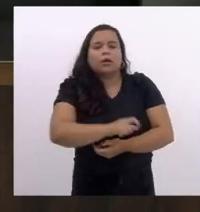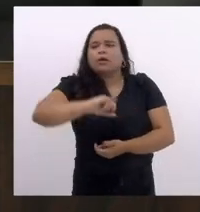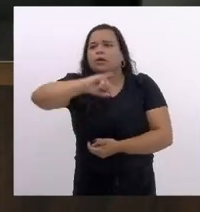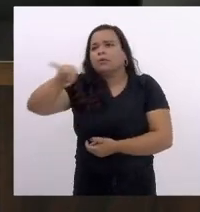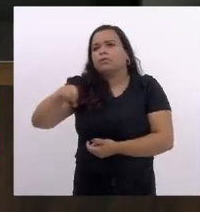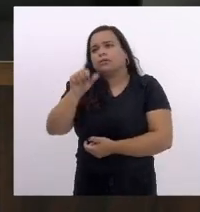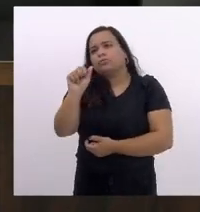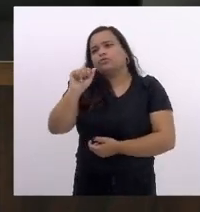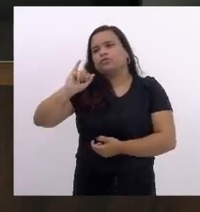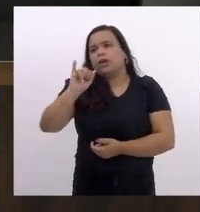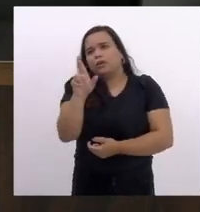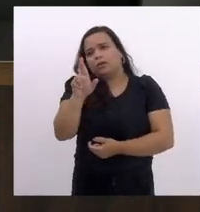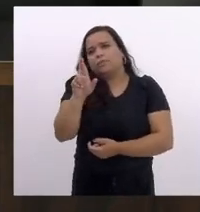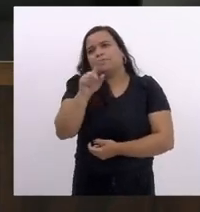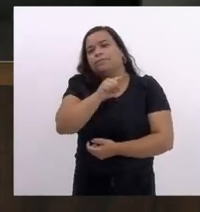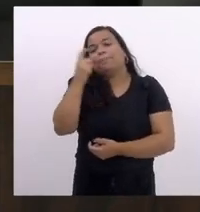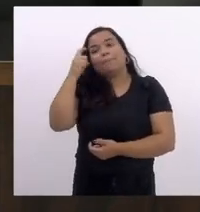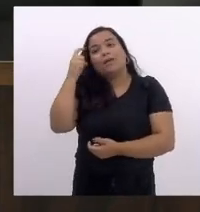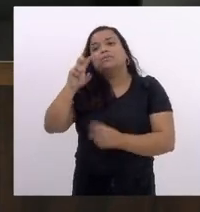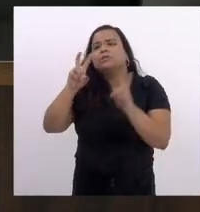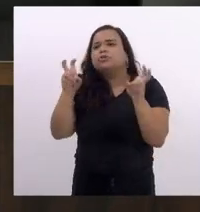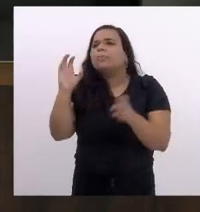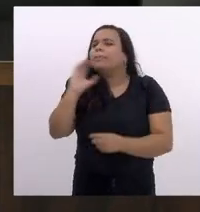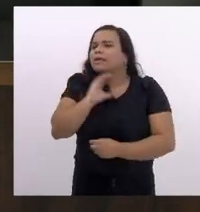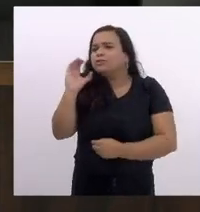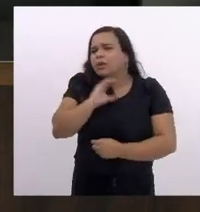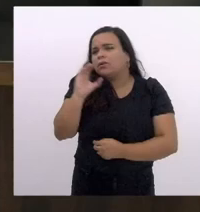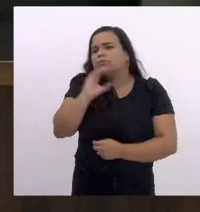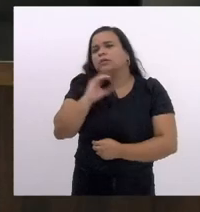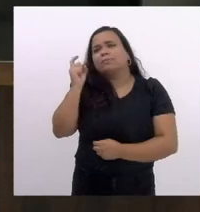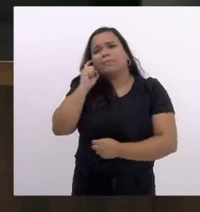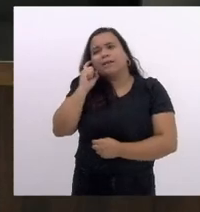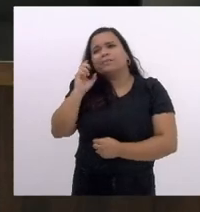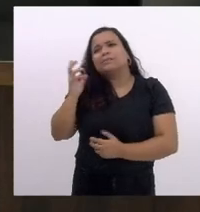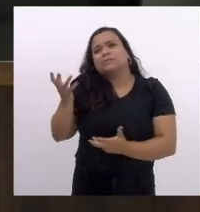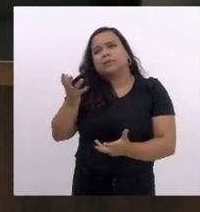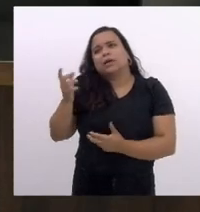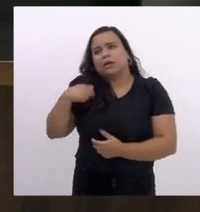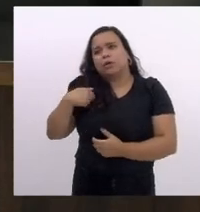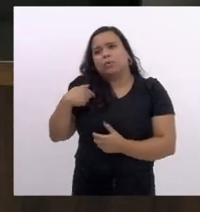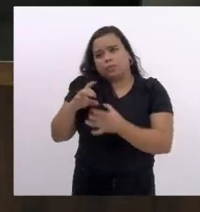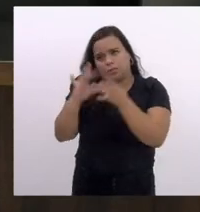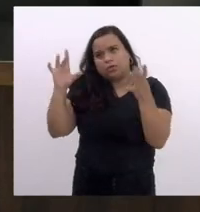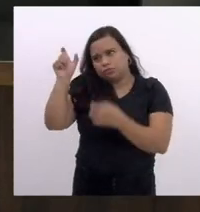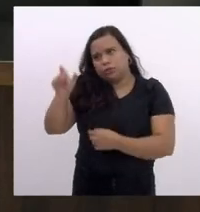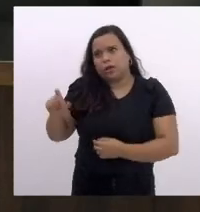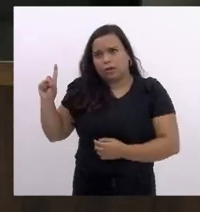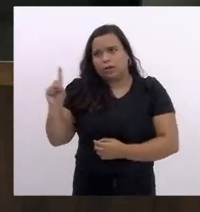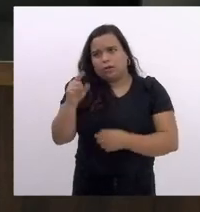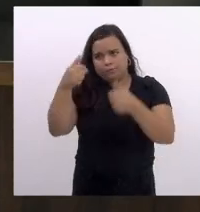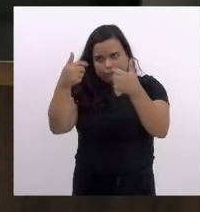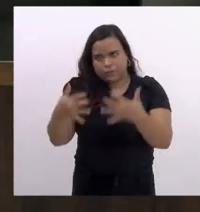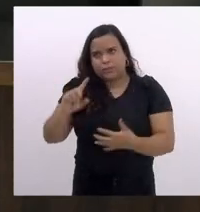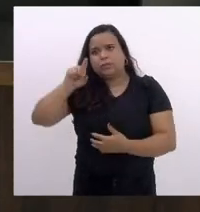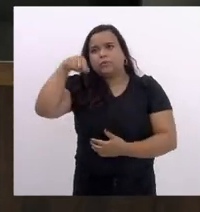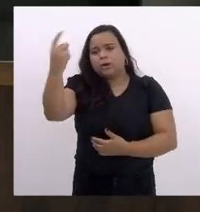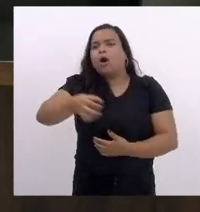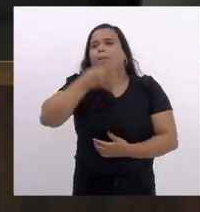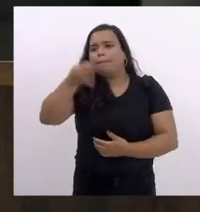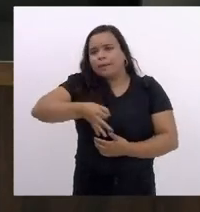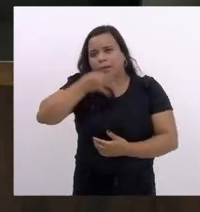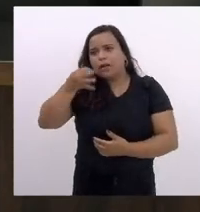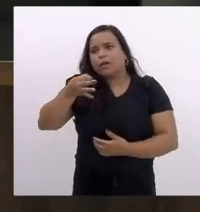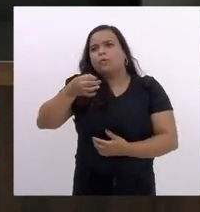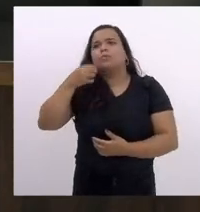em relação à questão da emergência, e eu vou deixar ele falar, por favor, depois vou ouvir o deputado Luiz e